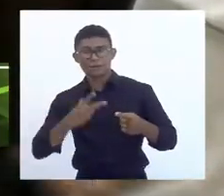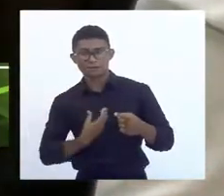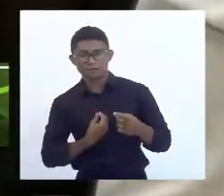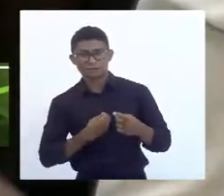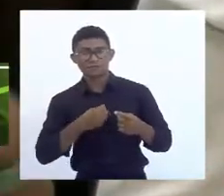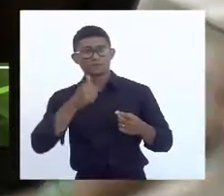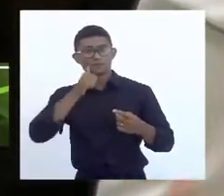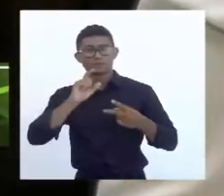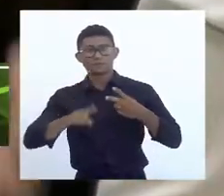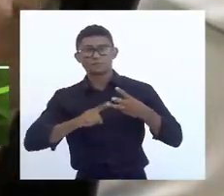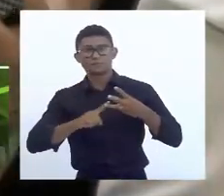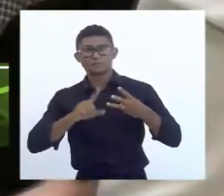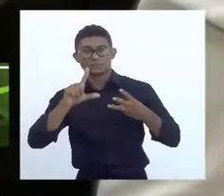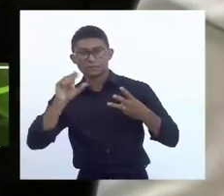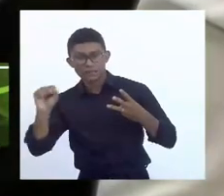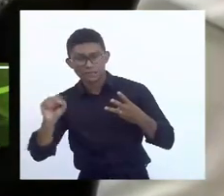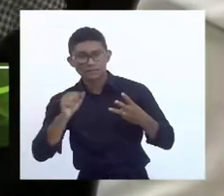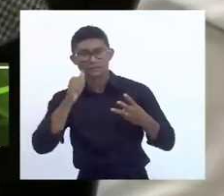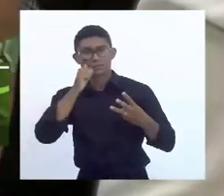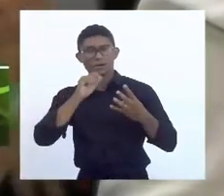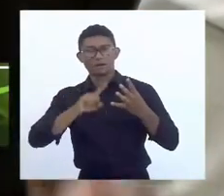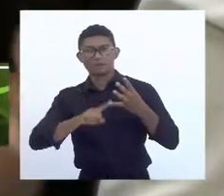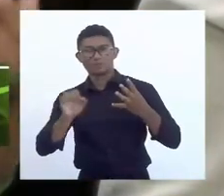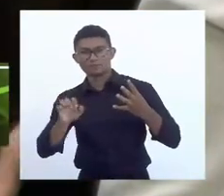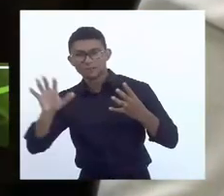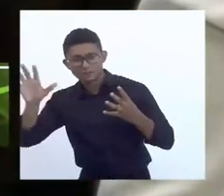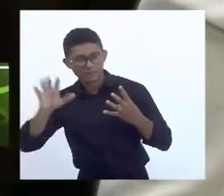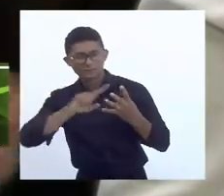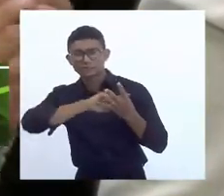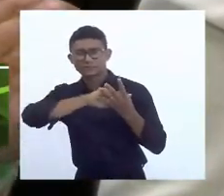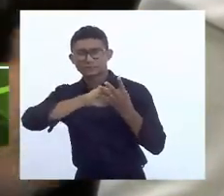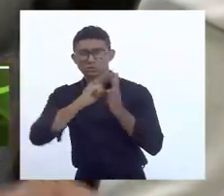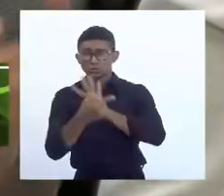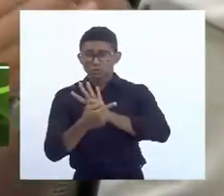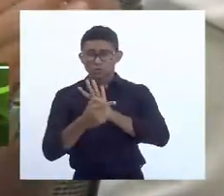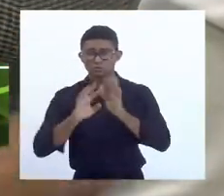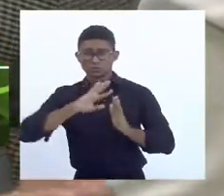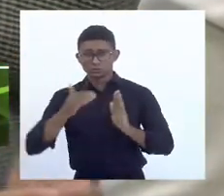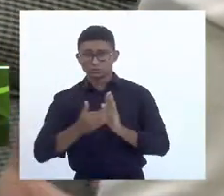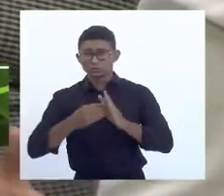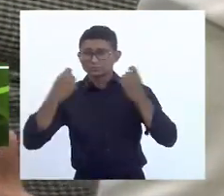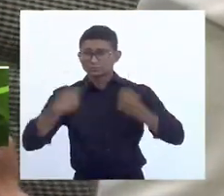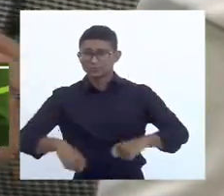ter mulher trabalhadora, mulher da favela. Não dá, porque essas múltiplas realidades, quando estão